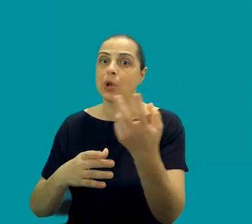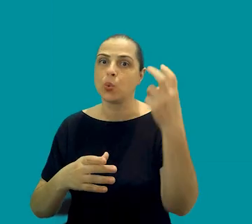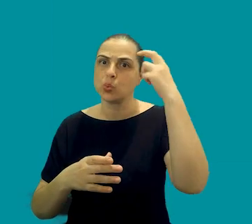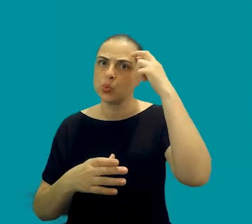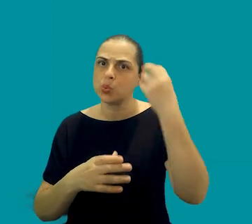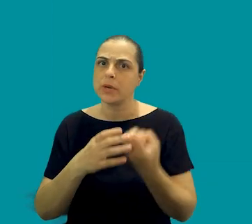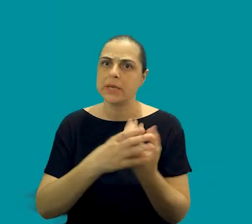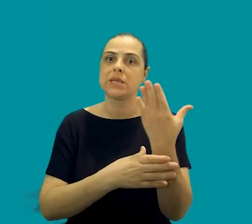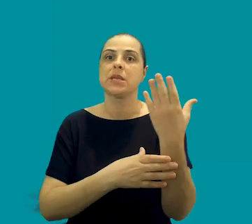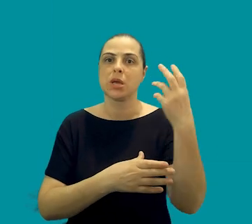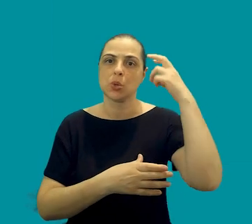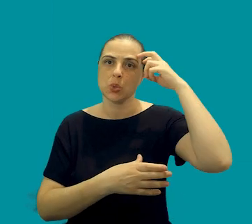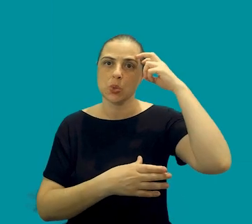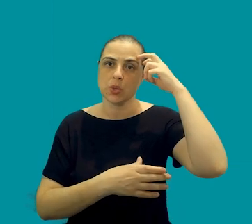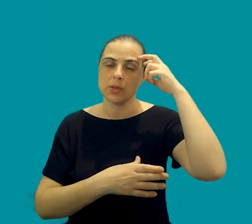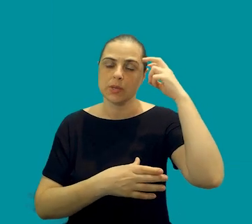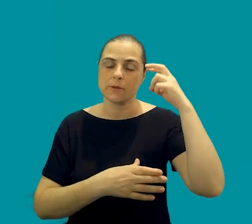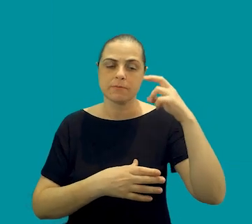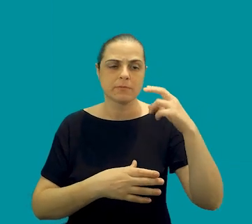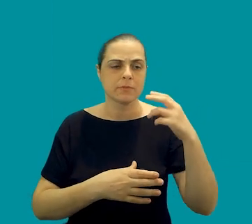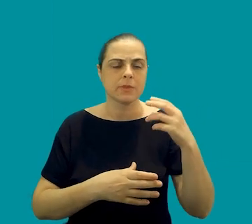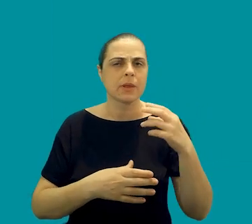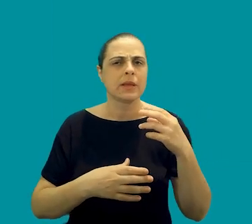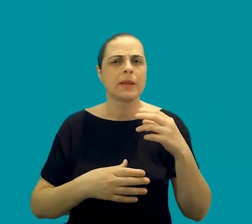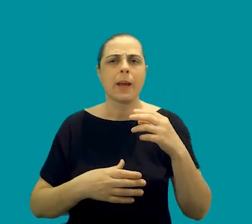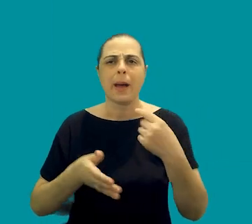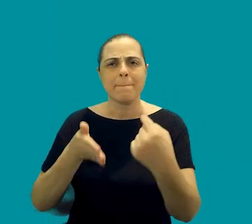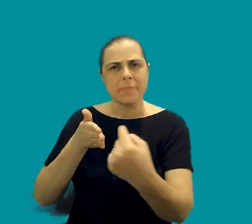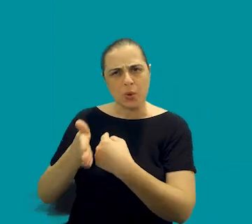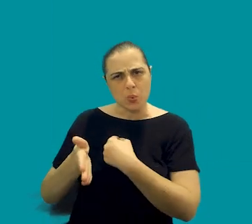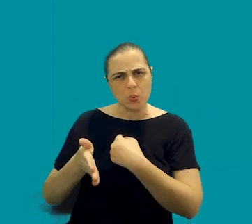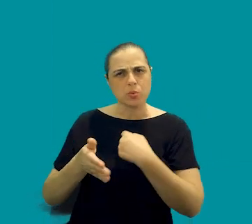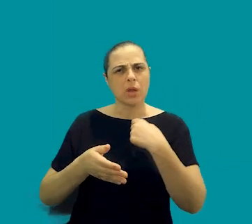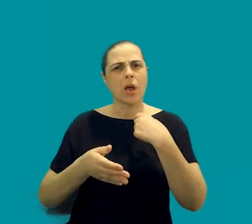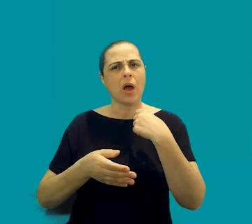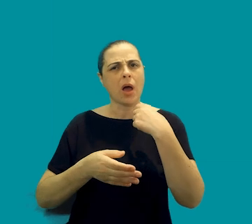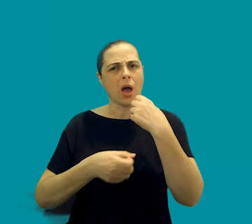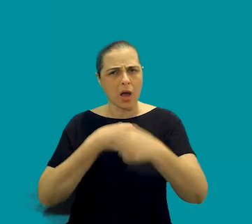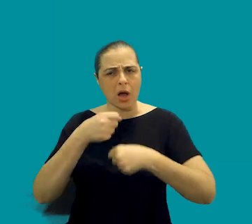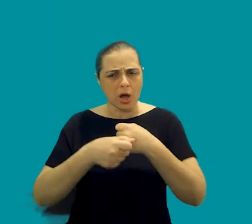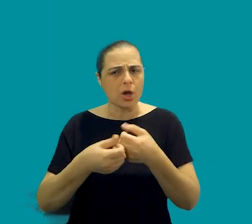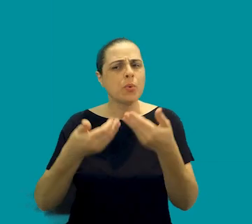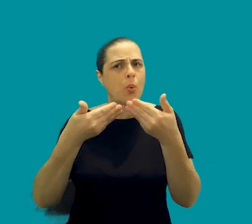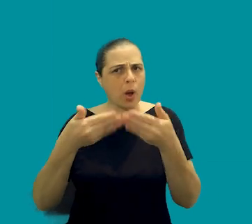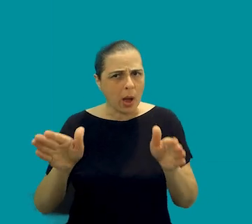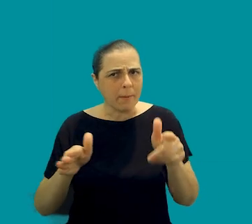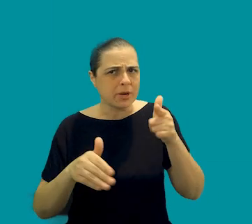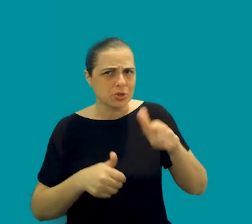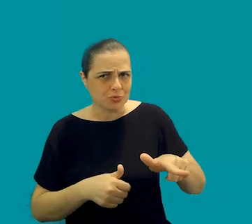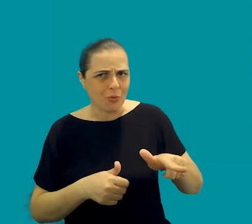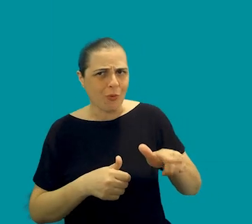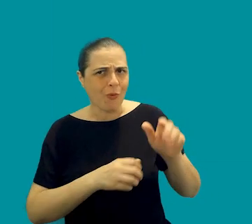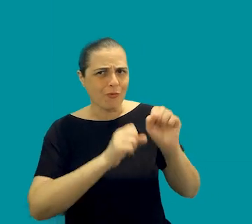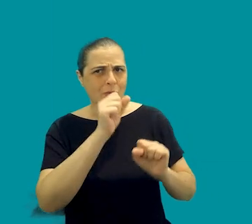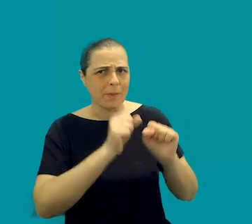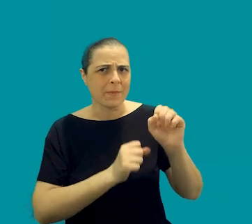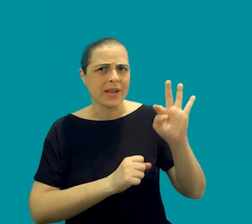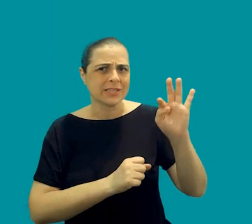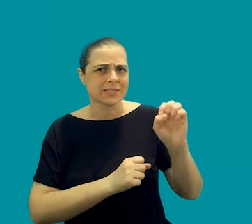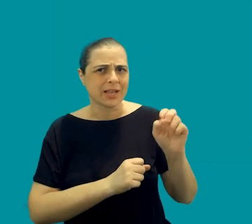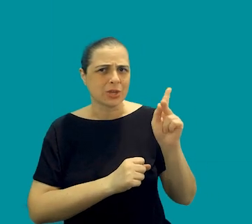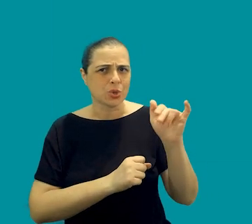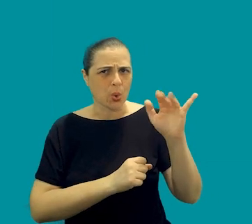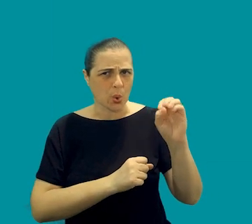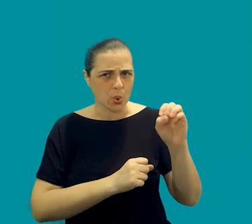final de cada ano da renovação do programa. Falar, esse ano vai ter Tóquio. Os meninos e as meninas da Tóquio. Então,